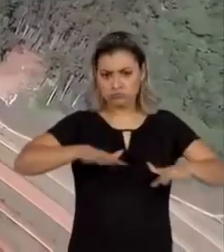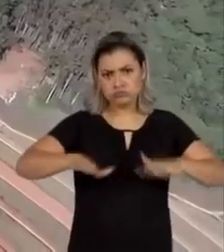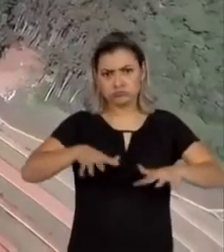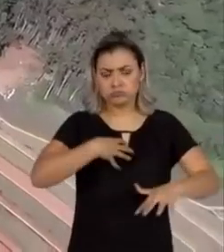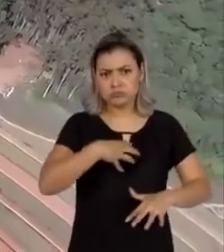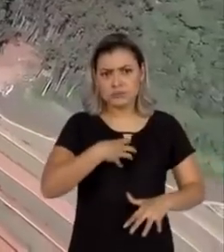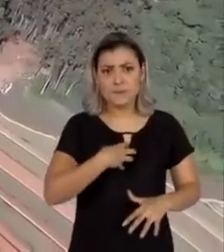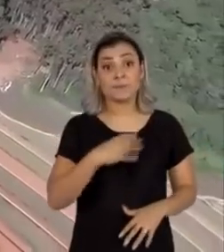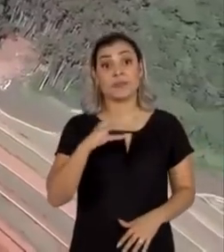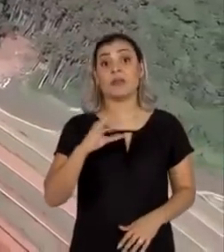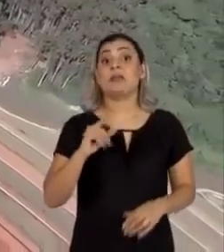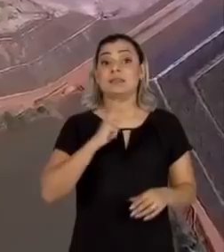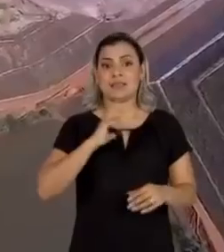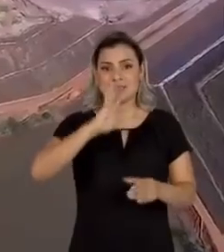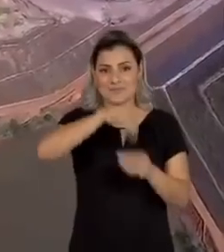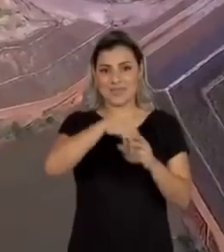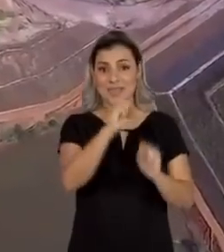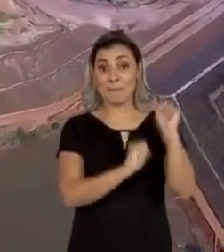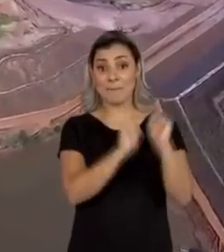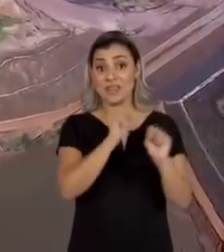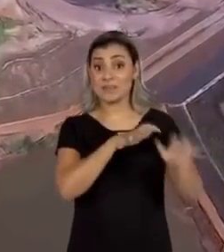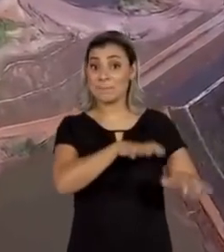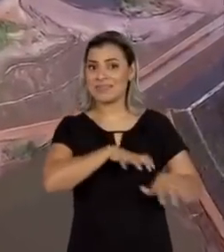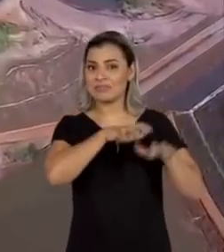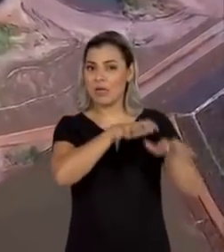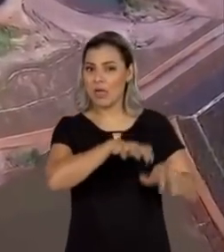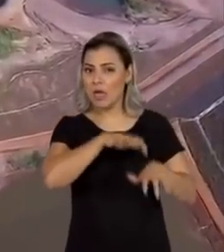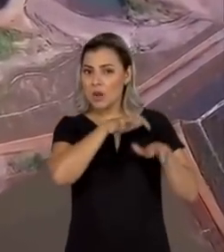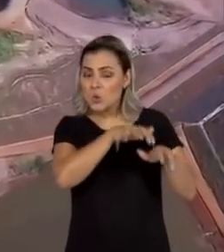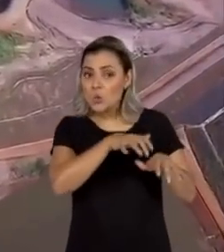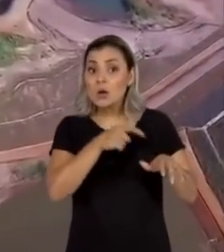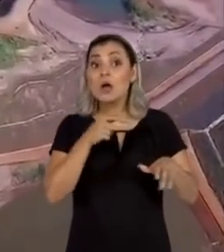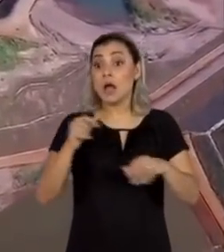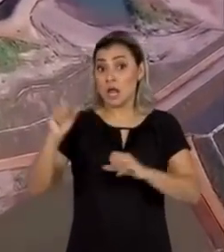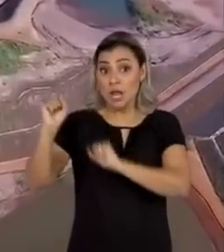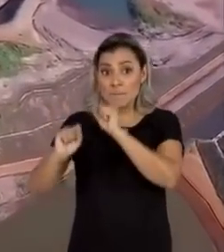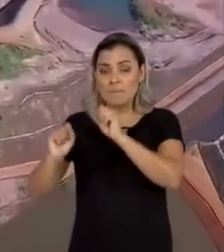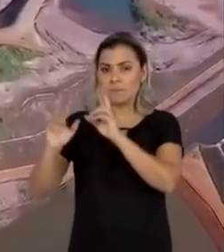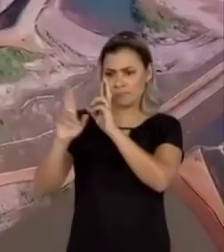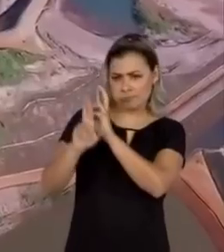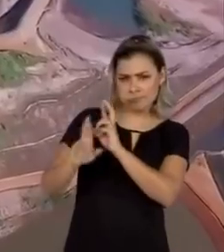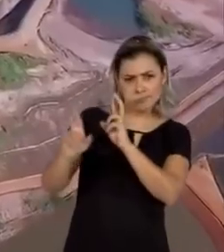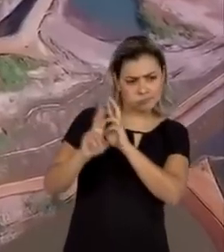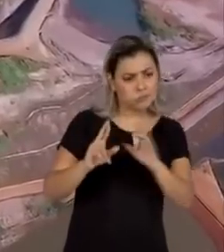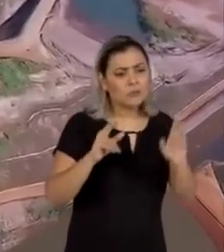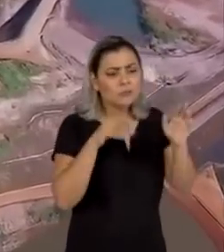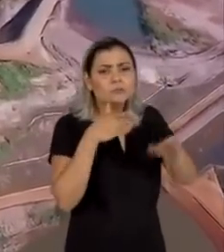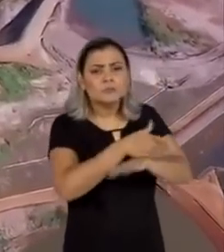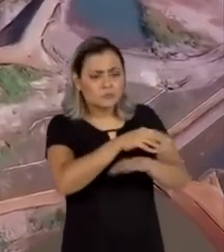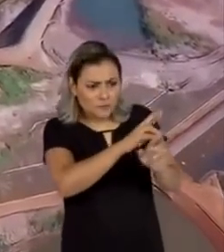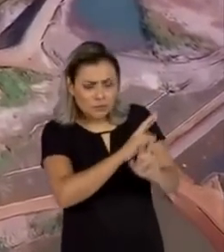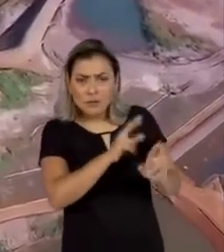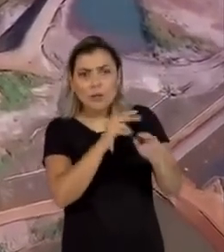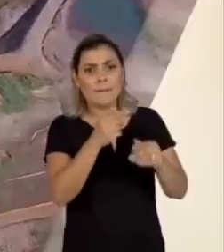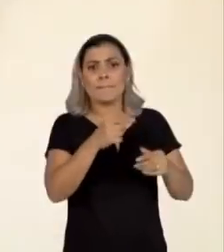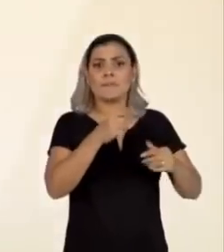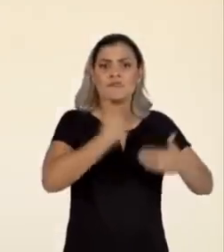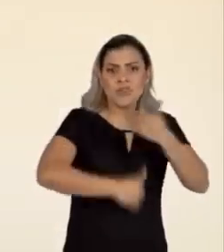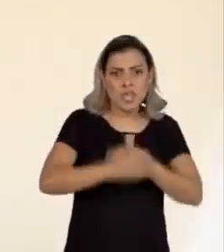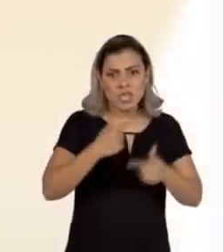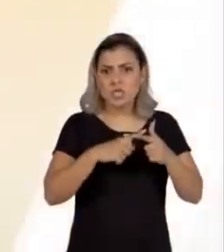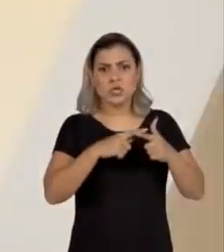da CSN Mineração. Equipes da Defesa Civil foram ao local. Não há registro de comprometimento da estrutura nem de